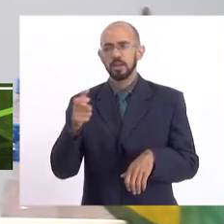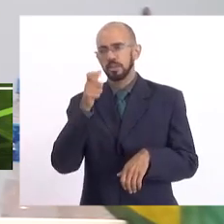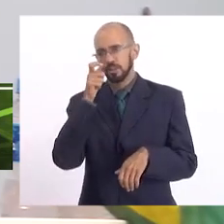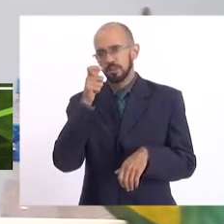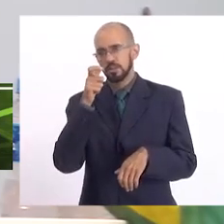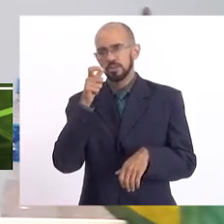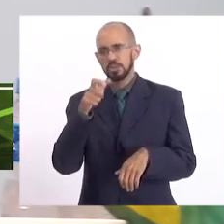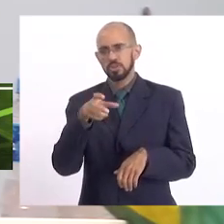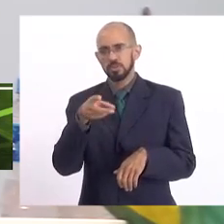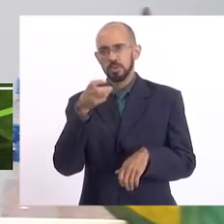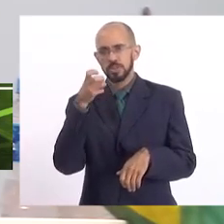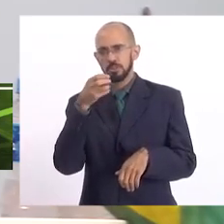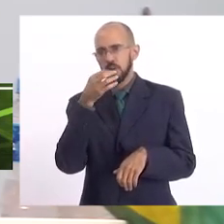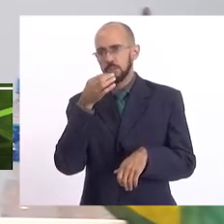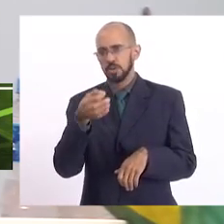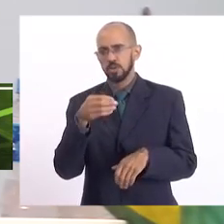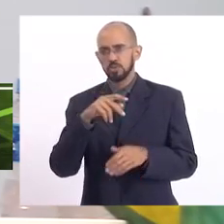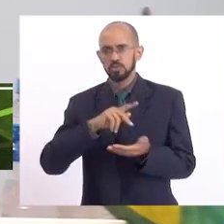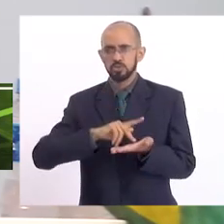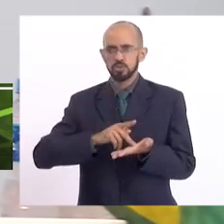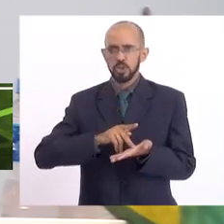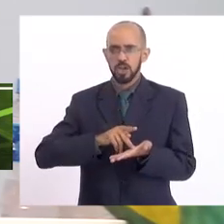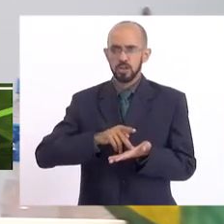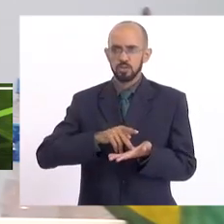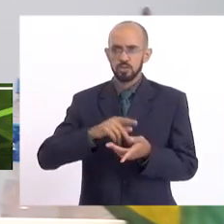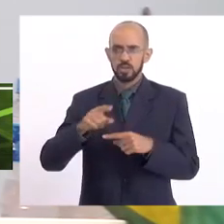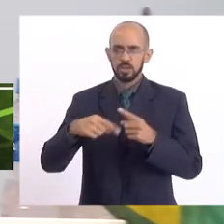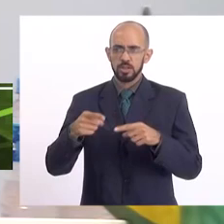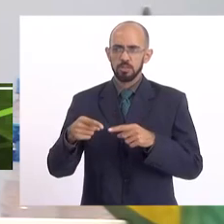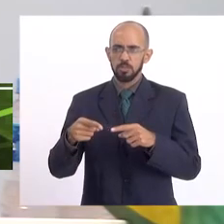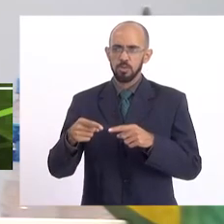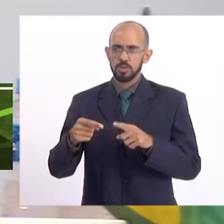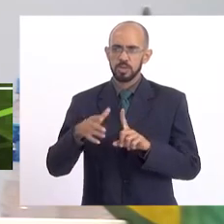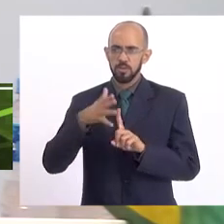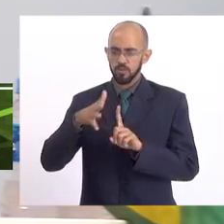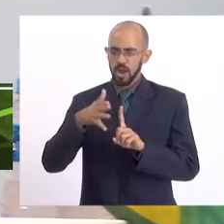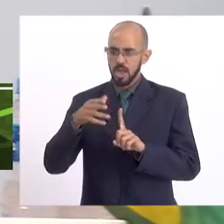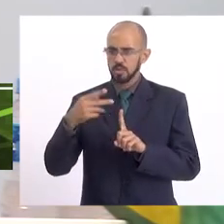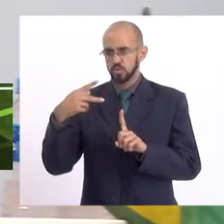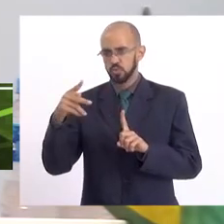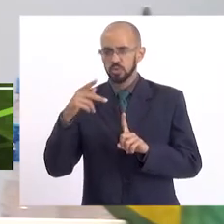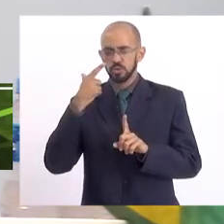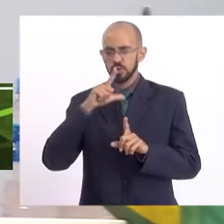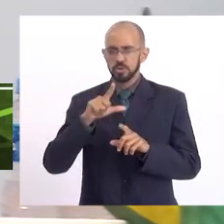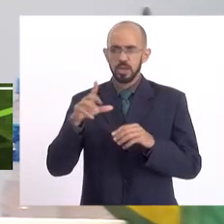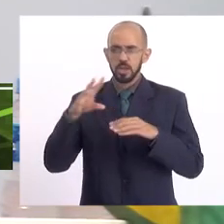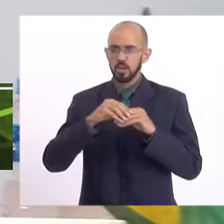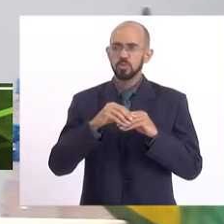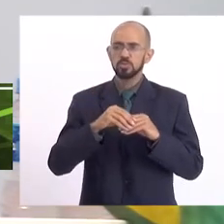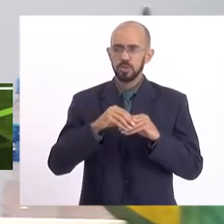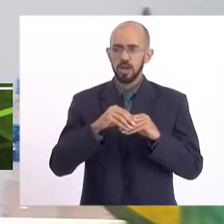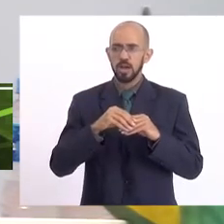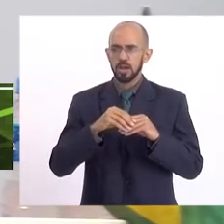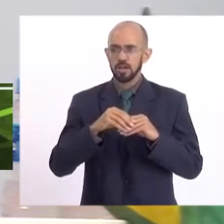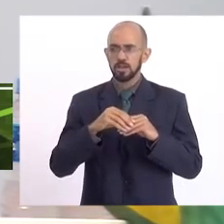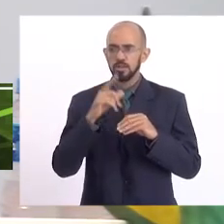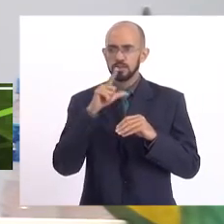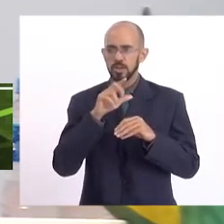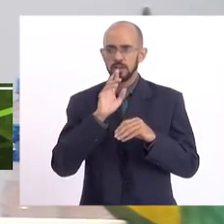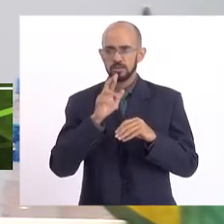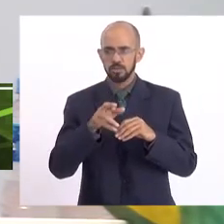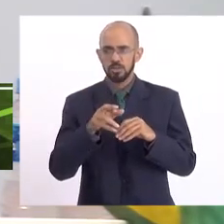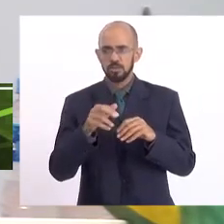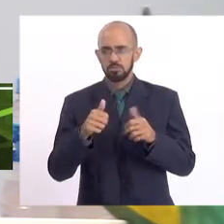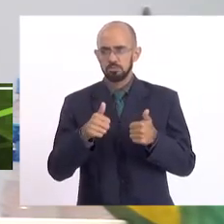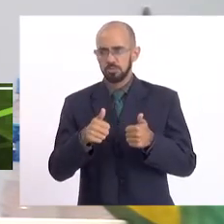sindicato, porque aí quando o senhor já fizesse a fala, já incorpora Sim. o. E aí eu gostaria de chamar também, se você puder dar uma palavra, uma de vocês